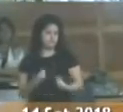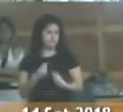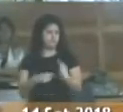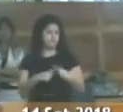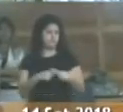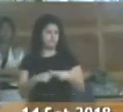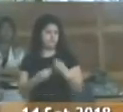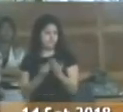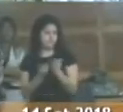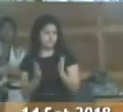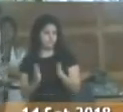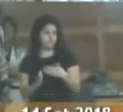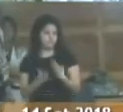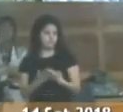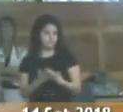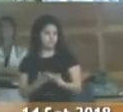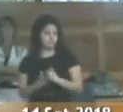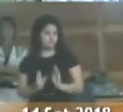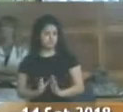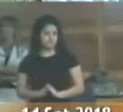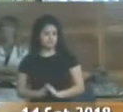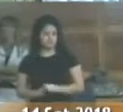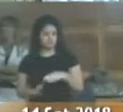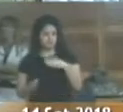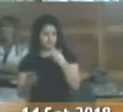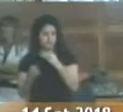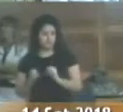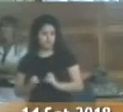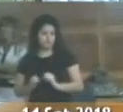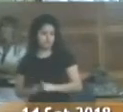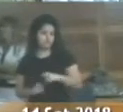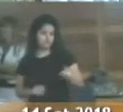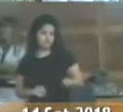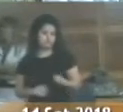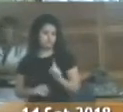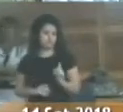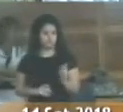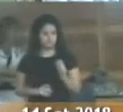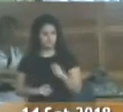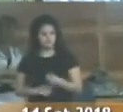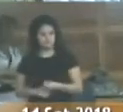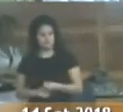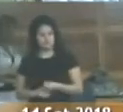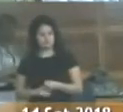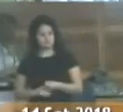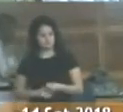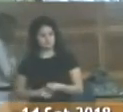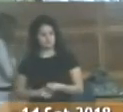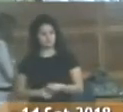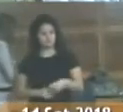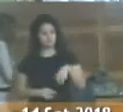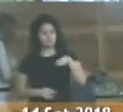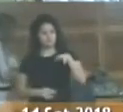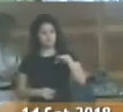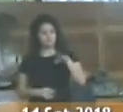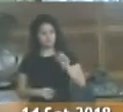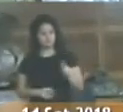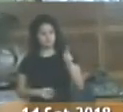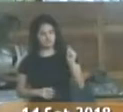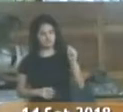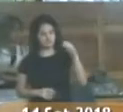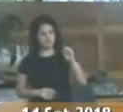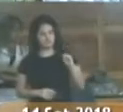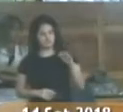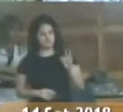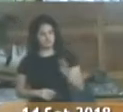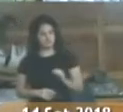aberta. Gente, educação é investimento, não é gasto. O pessoal ainda não se ligou disso. A escola